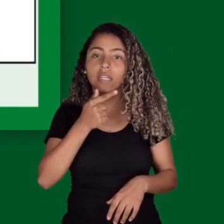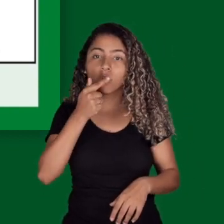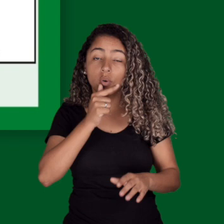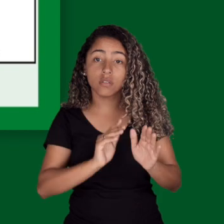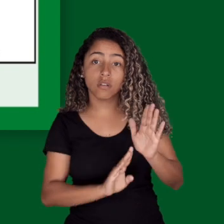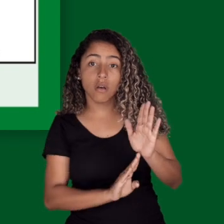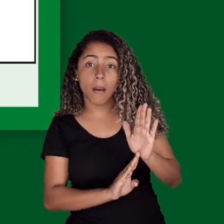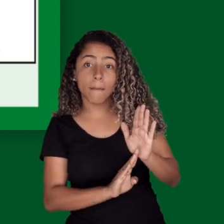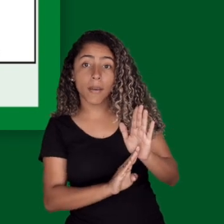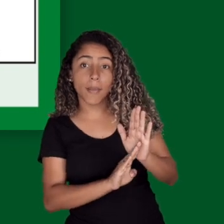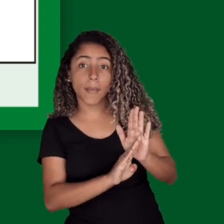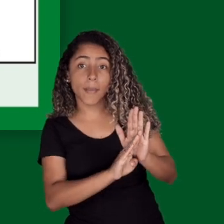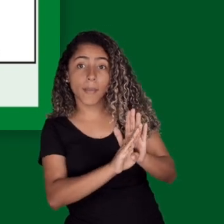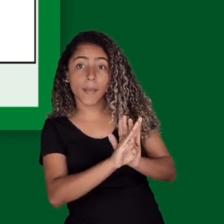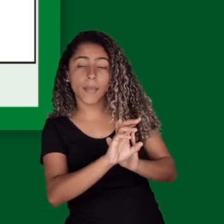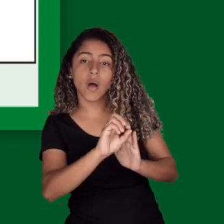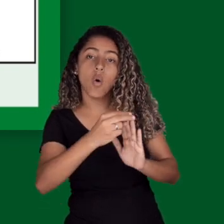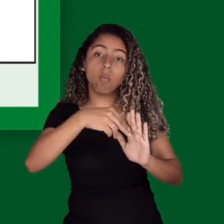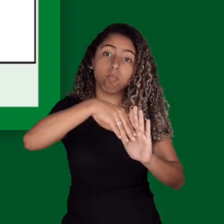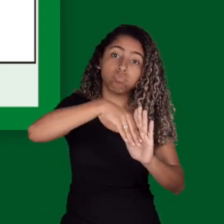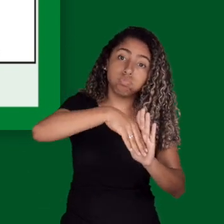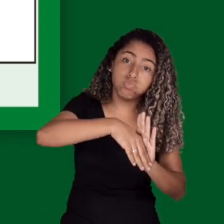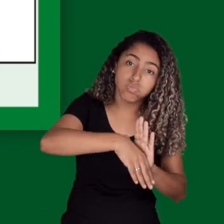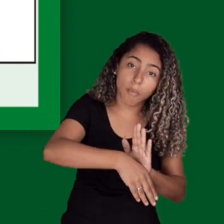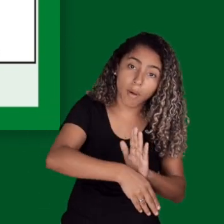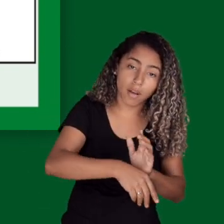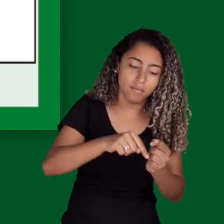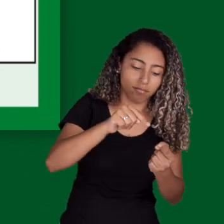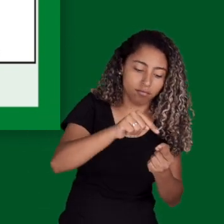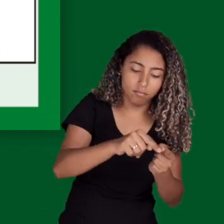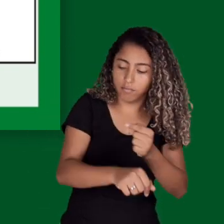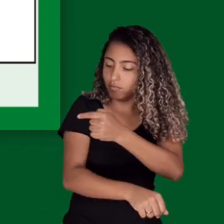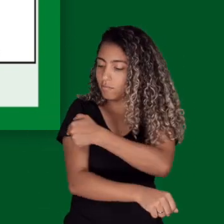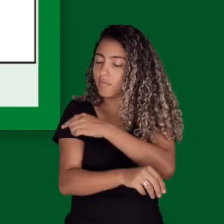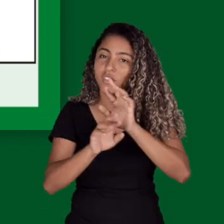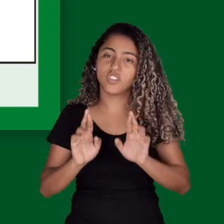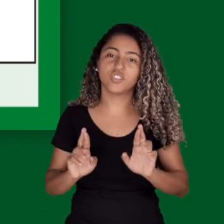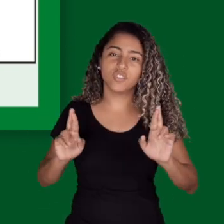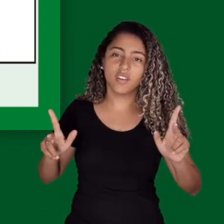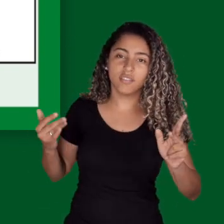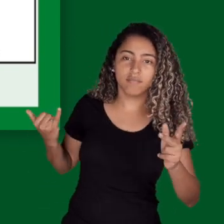a queda da glicose, maior vai ser a diferença entre essas duas